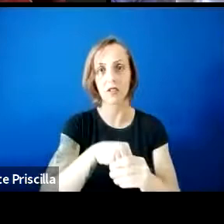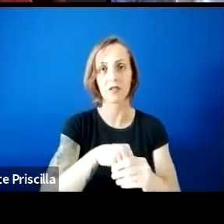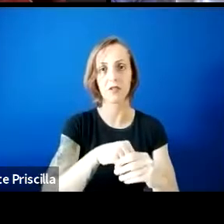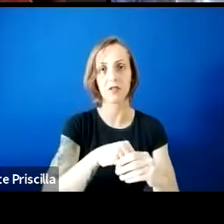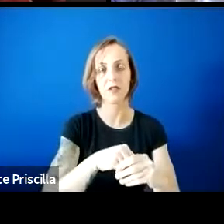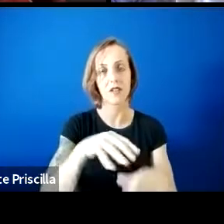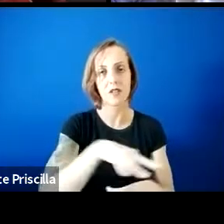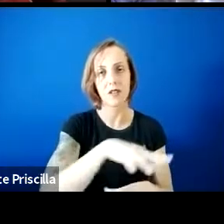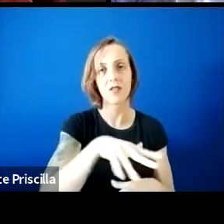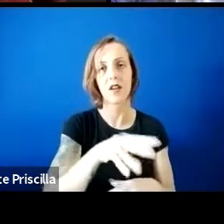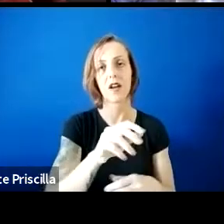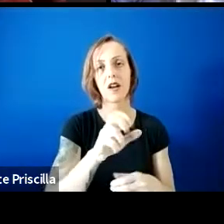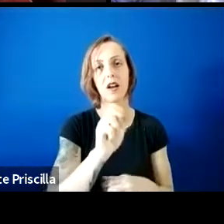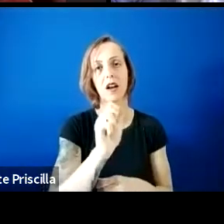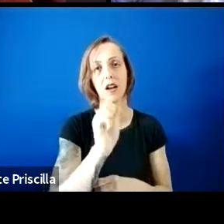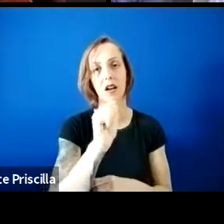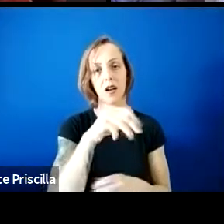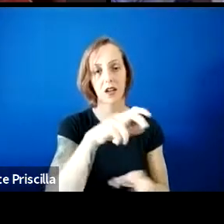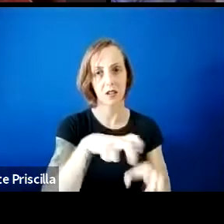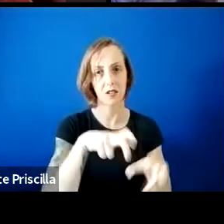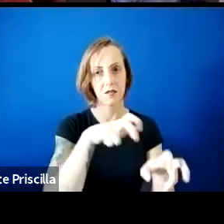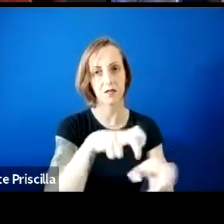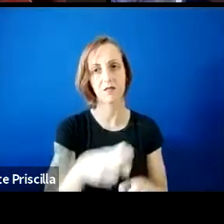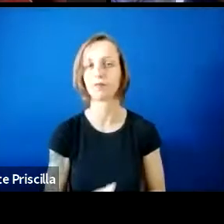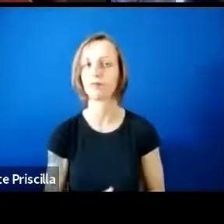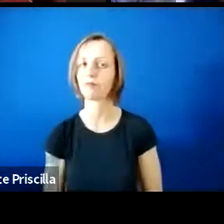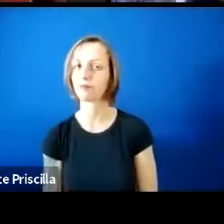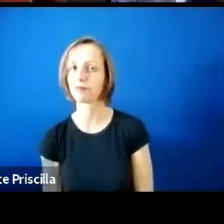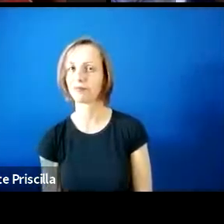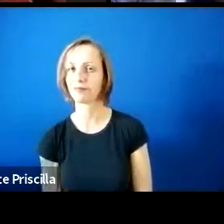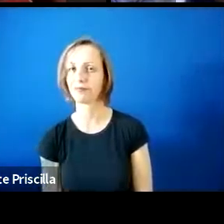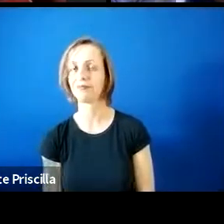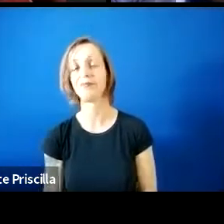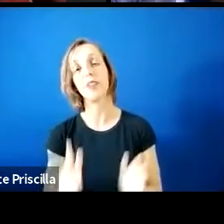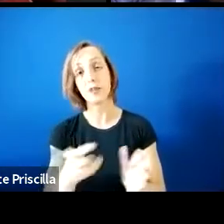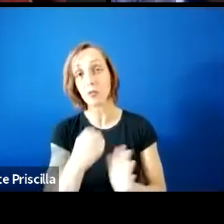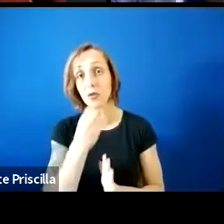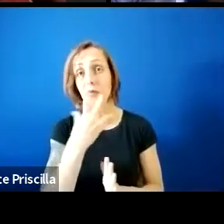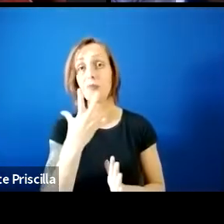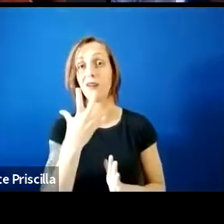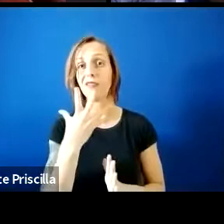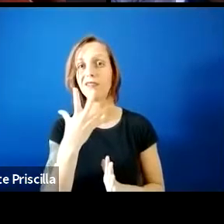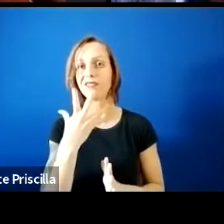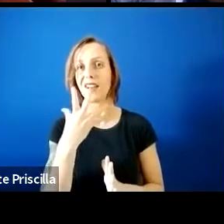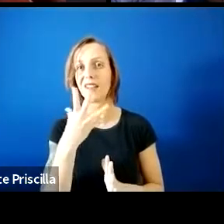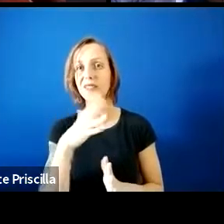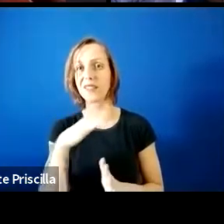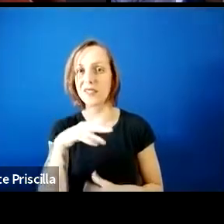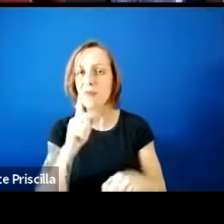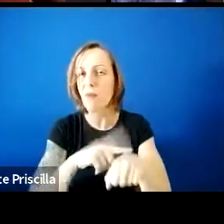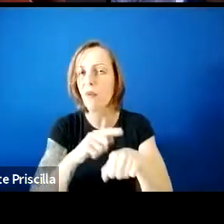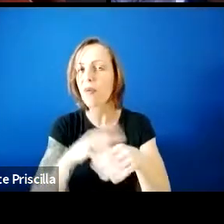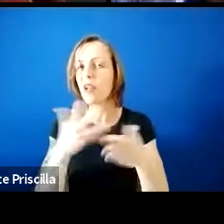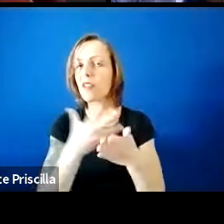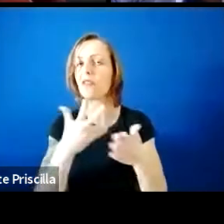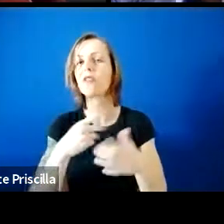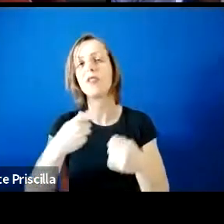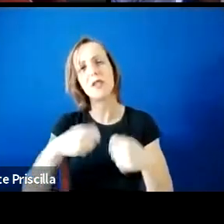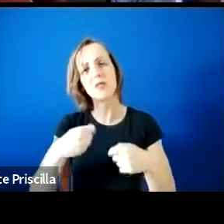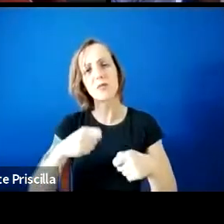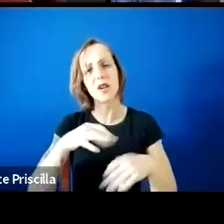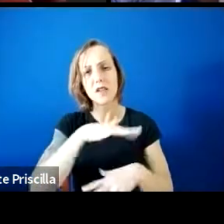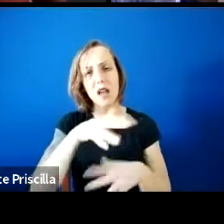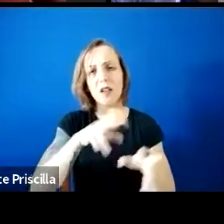Acho bem legal esse espaço, porque a Via precisa ser mais conhecida pelo urbano, né? Grandes lutas já travadas por